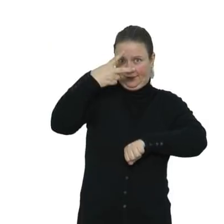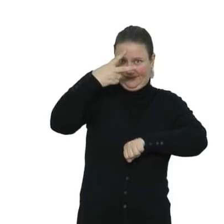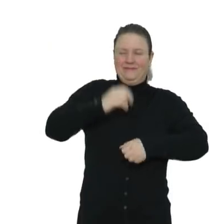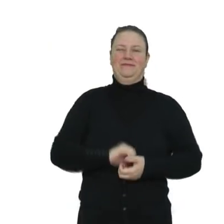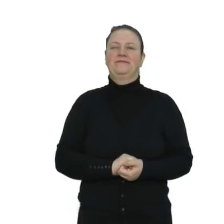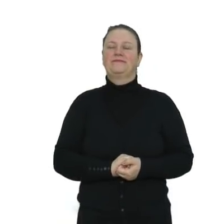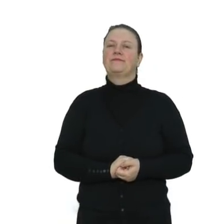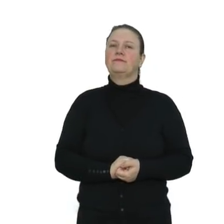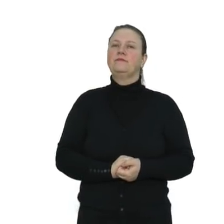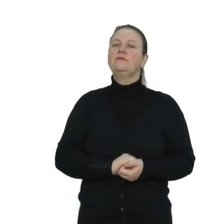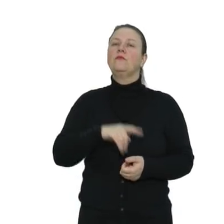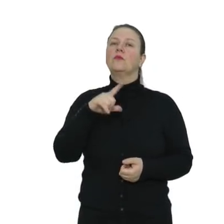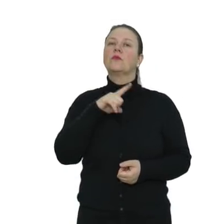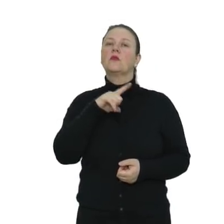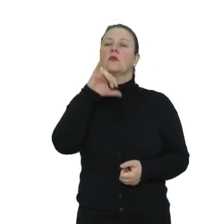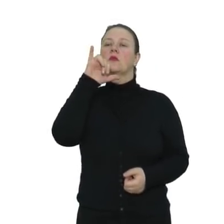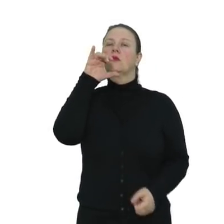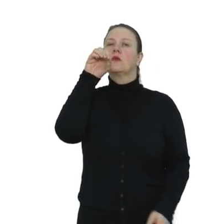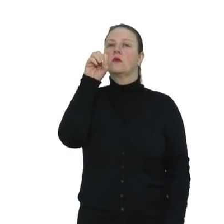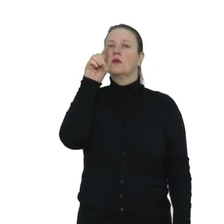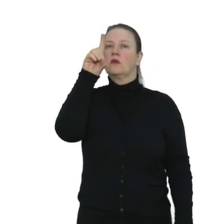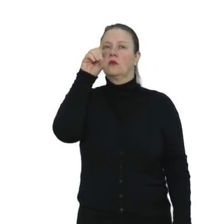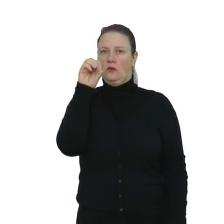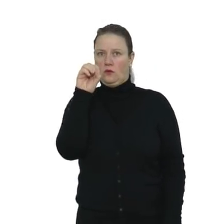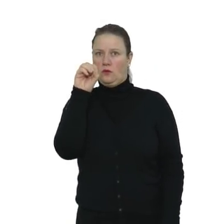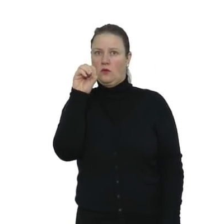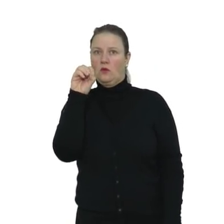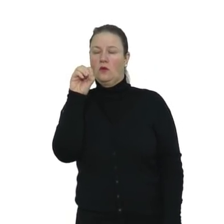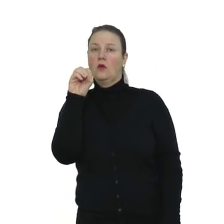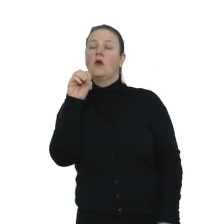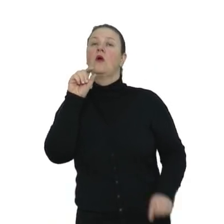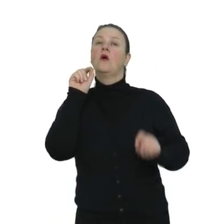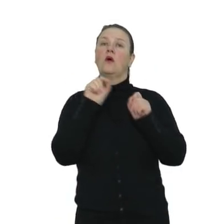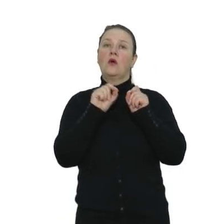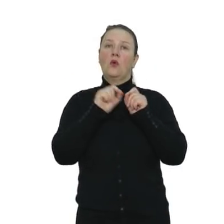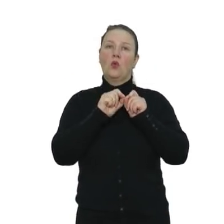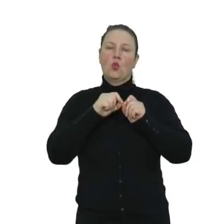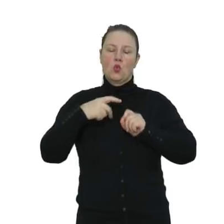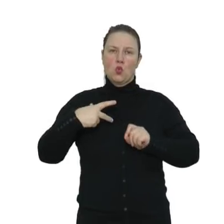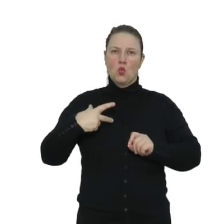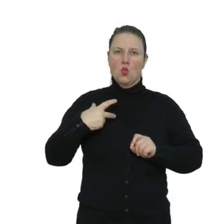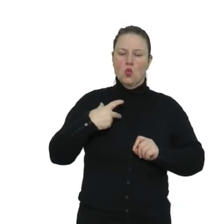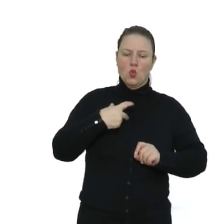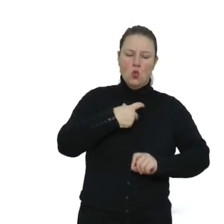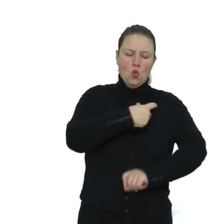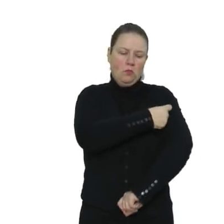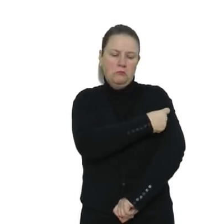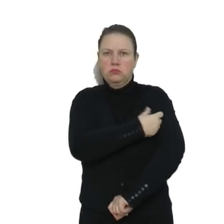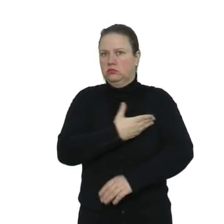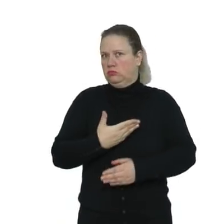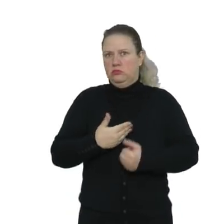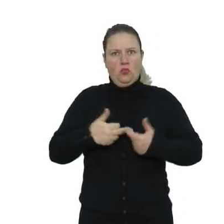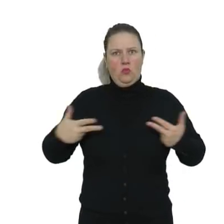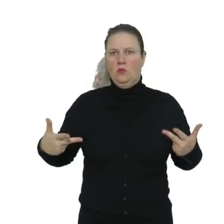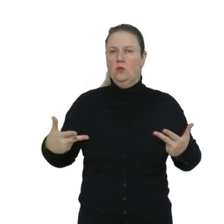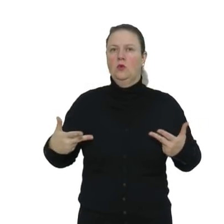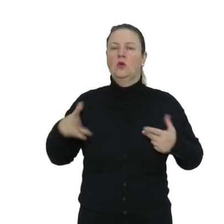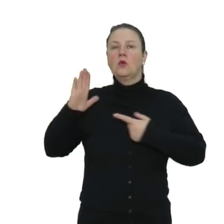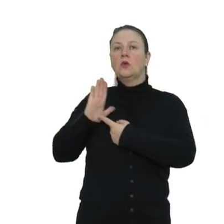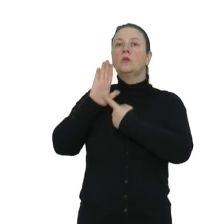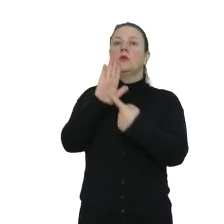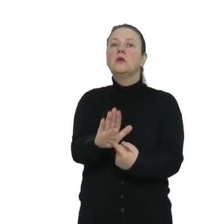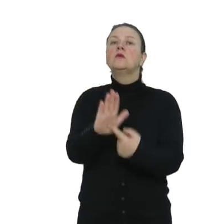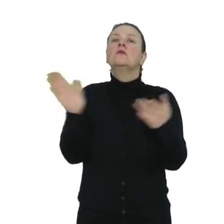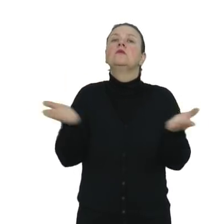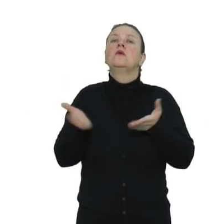Considerando que uma dose de iodo 123 foi ministrada a um paciente Complete a tabela e represente os pontos no